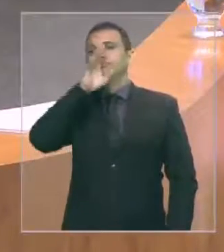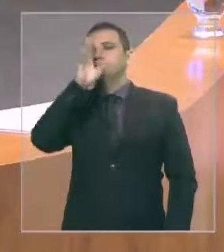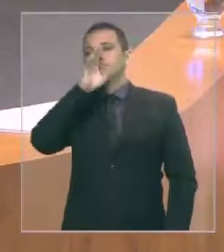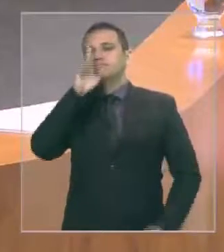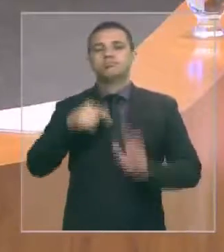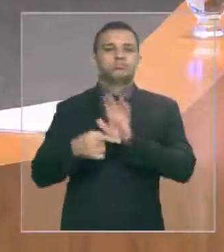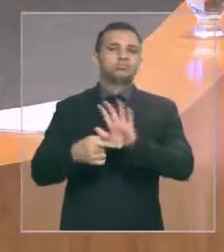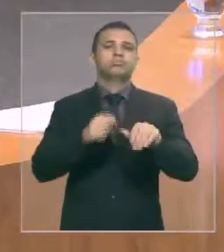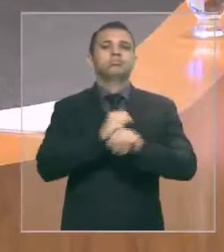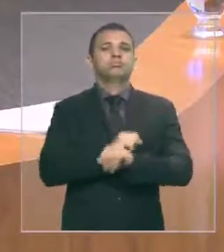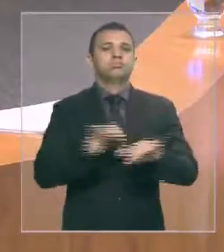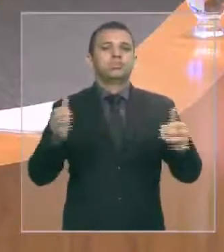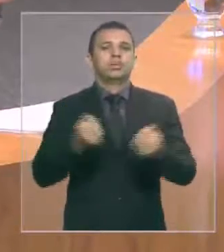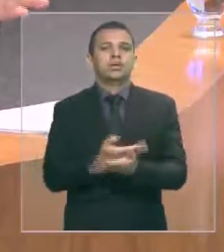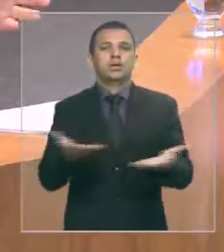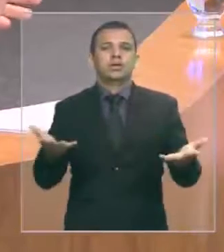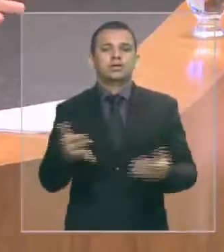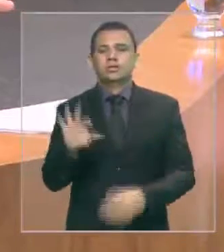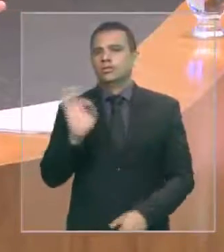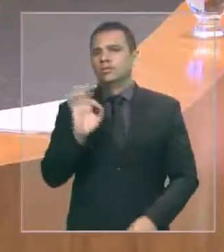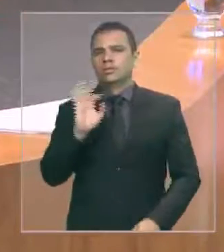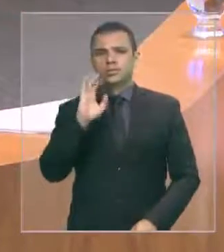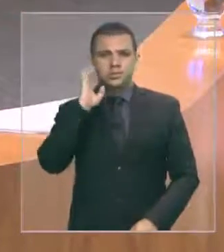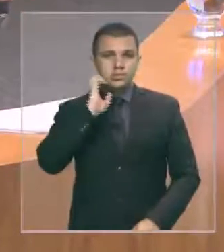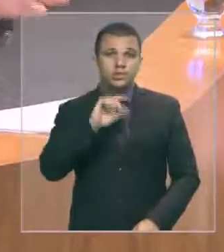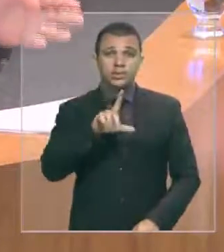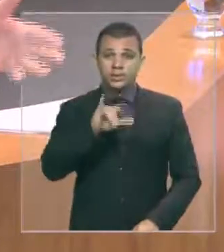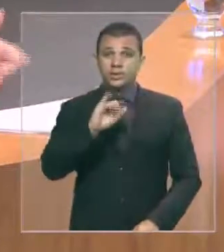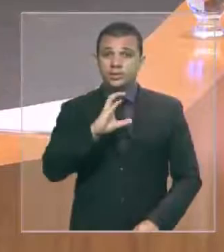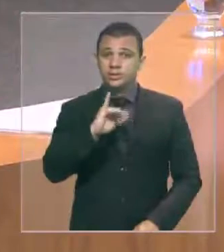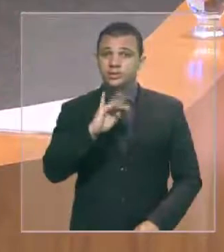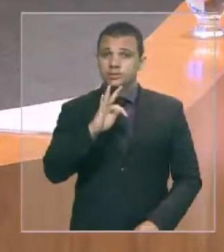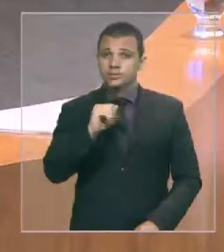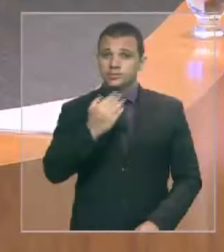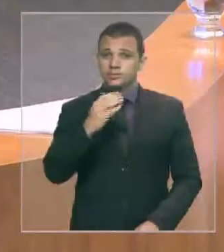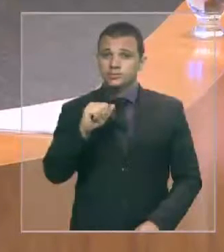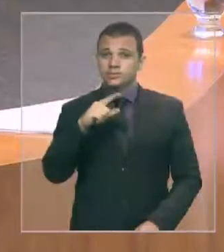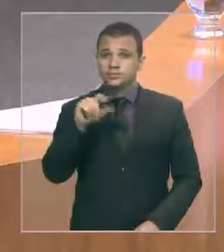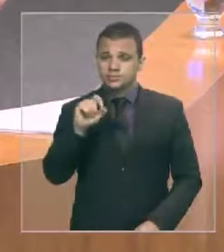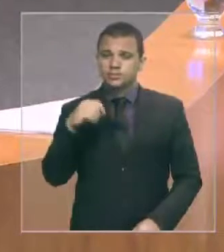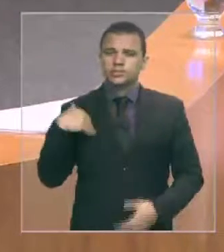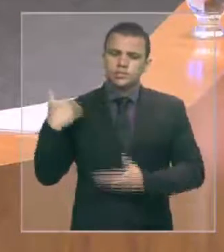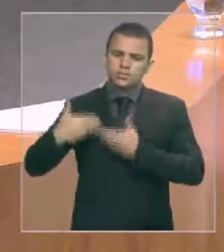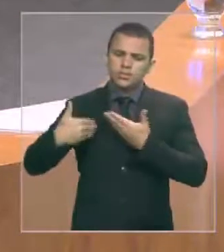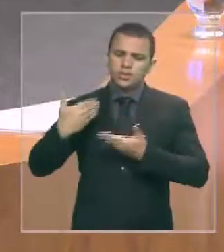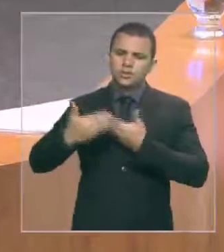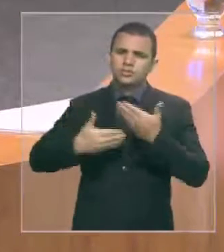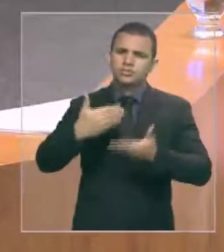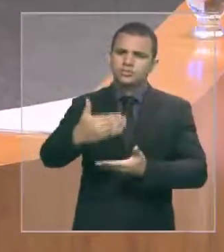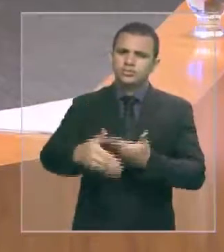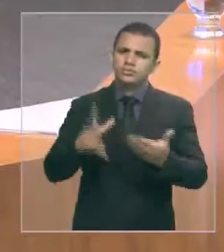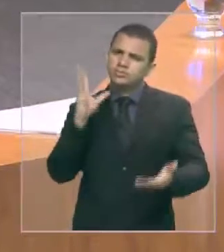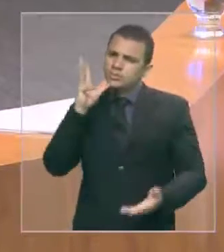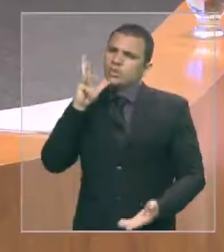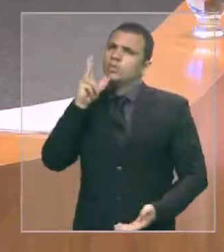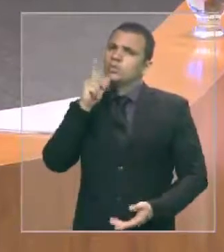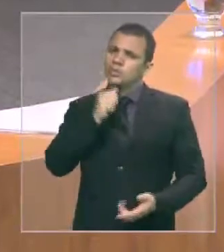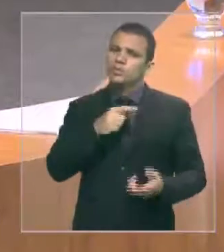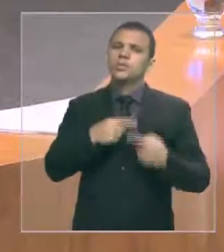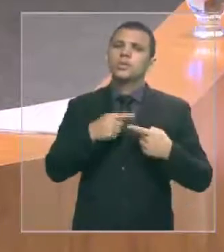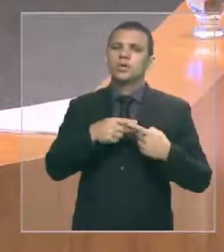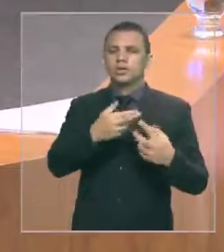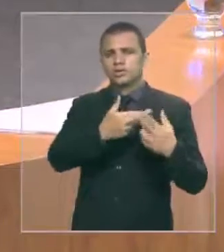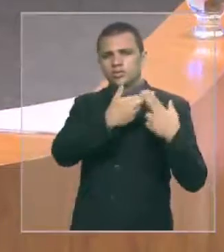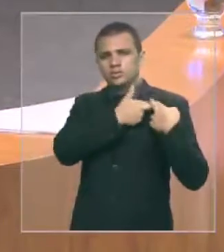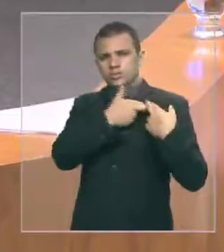A licitação é um processo longo, responsável. Ele vem realmente de